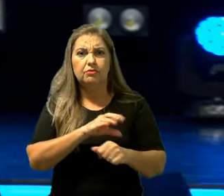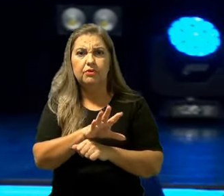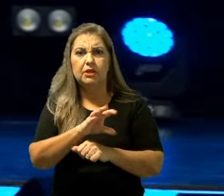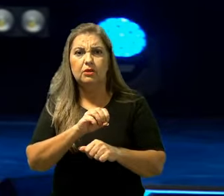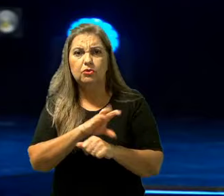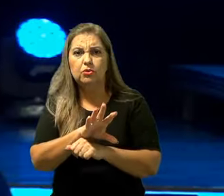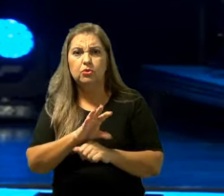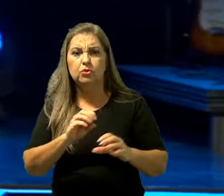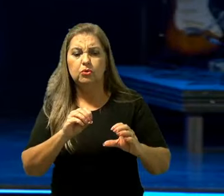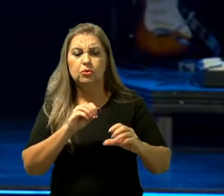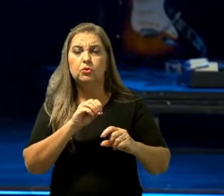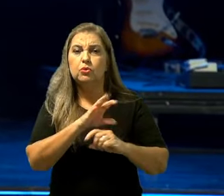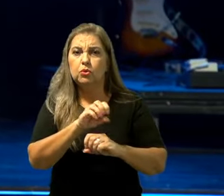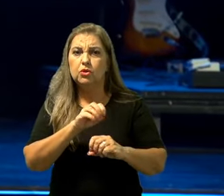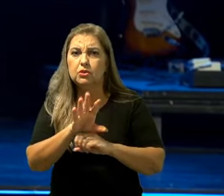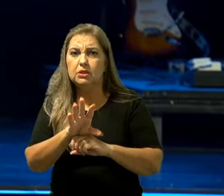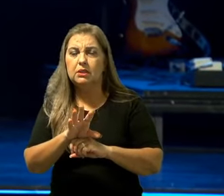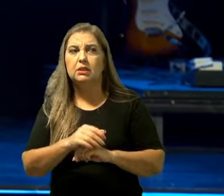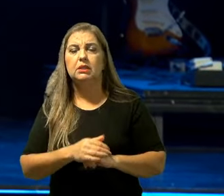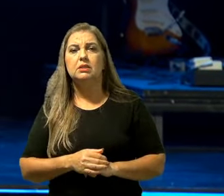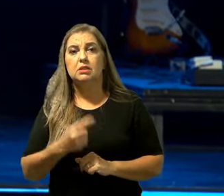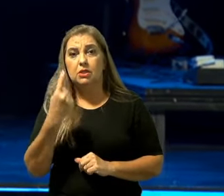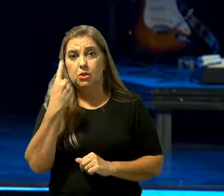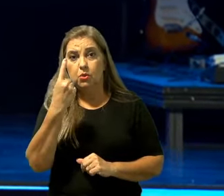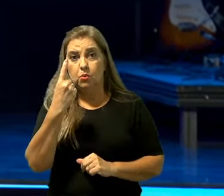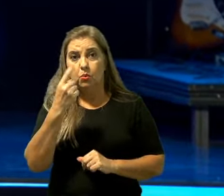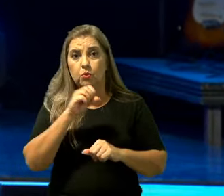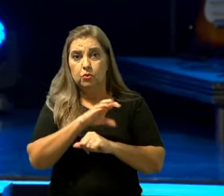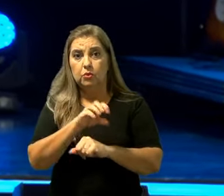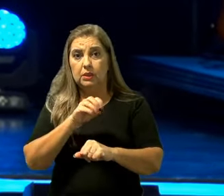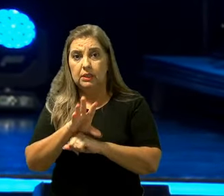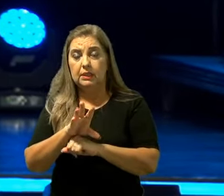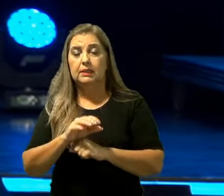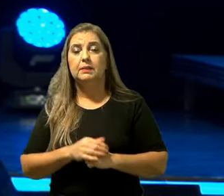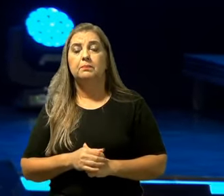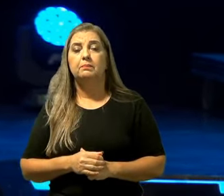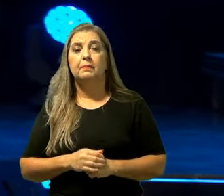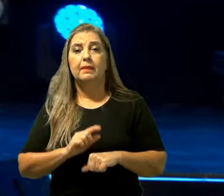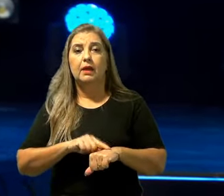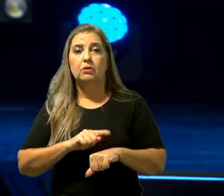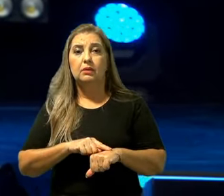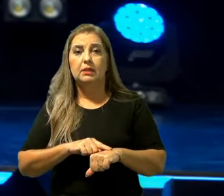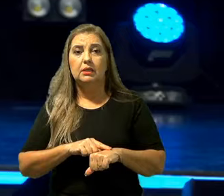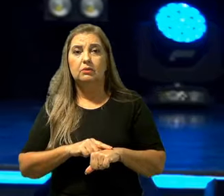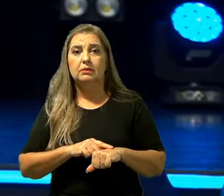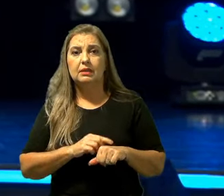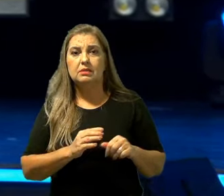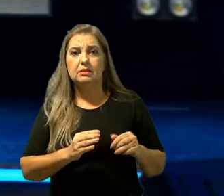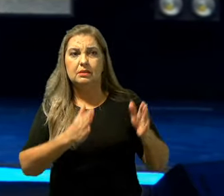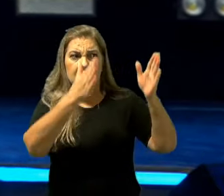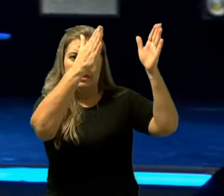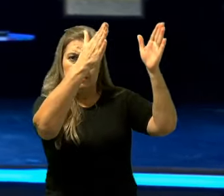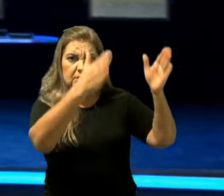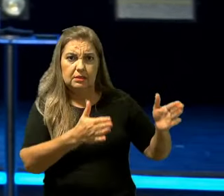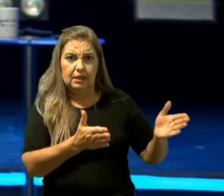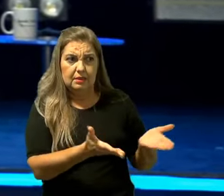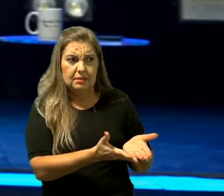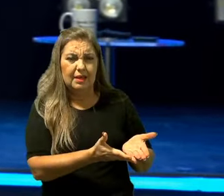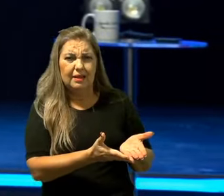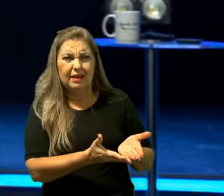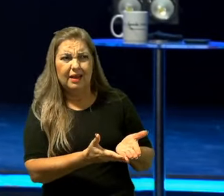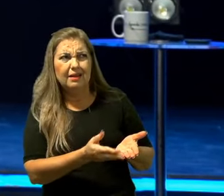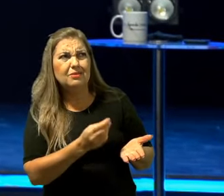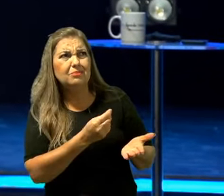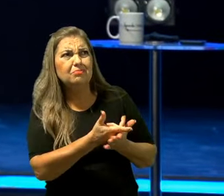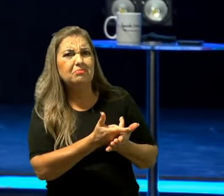Pastor, olha aí. E um desses links era o link desse imóvel que já estava lá, e eu passava em frente, todo mundo, não, pastor,